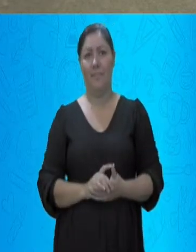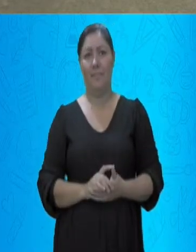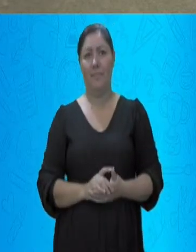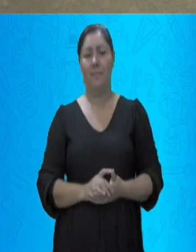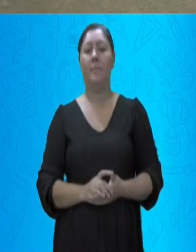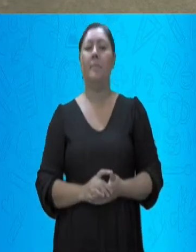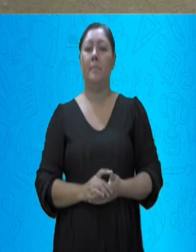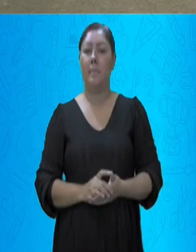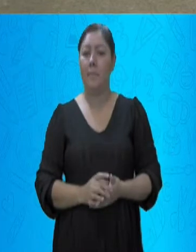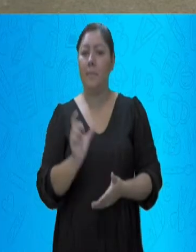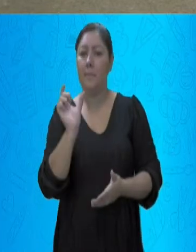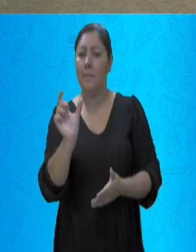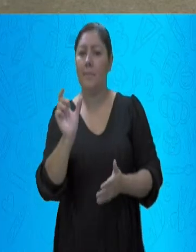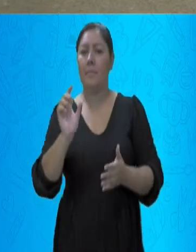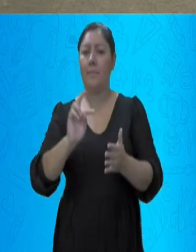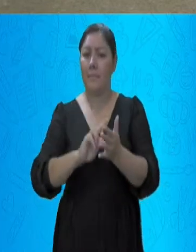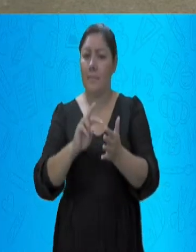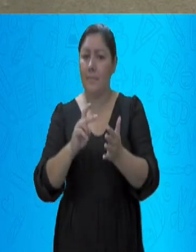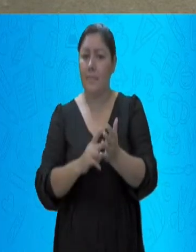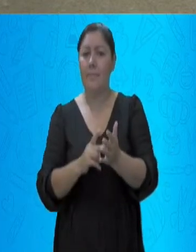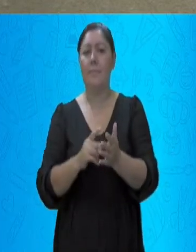são palavras que parecem.